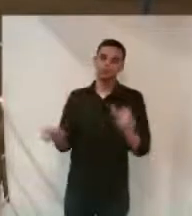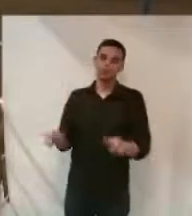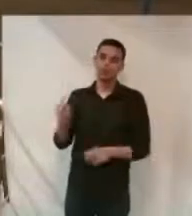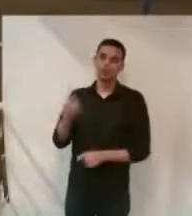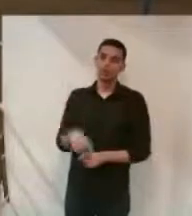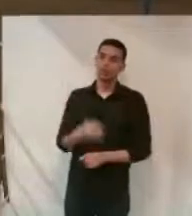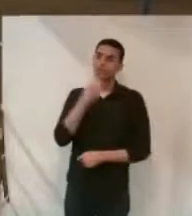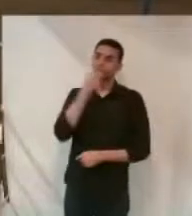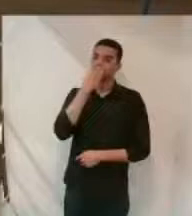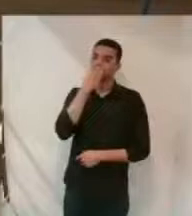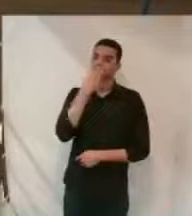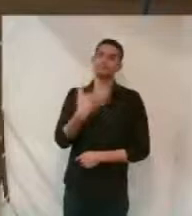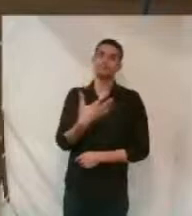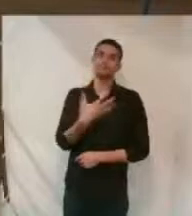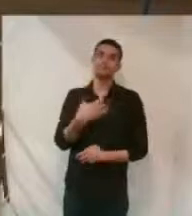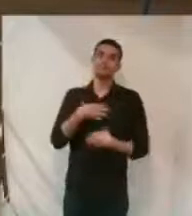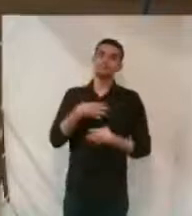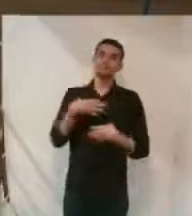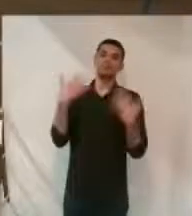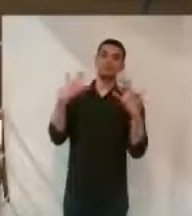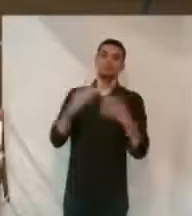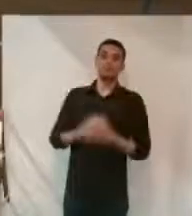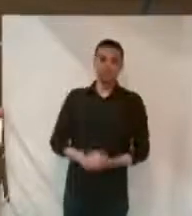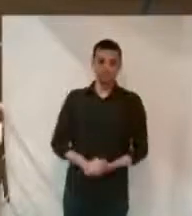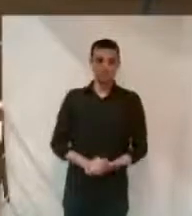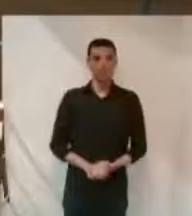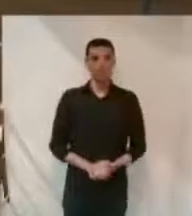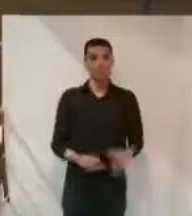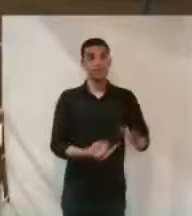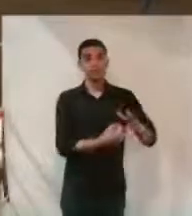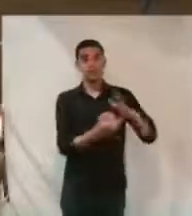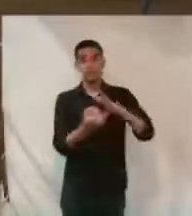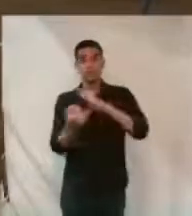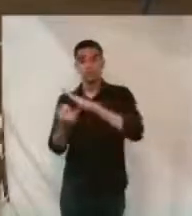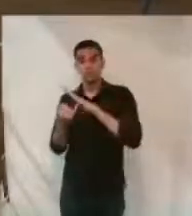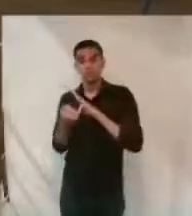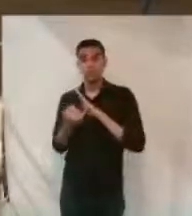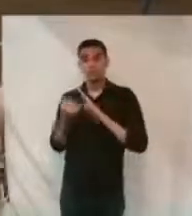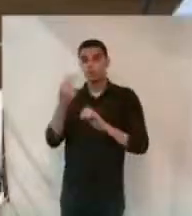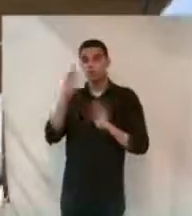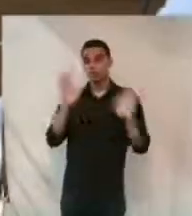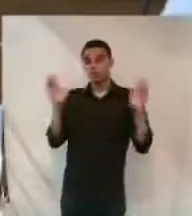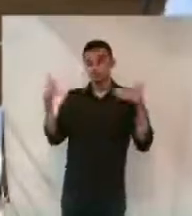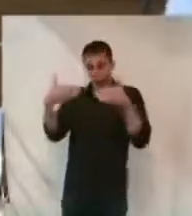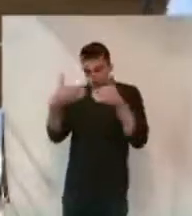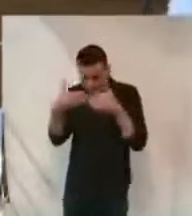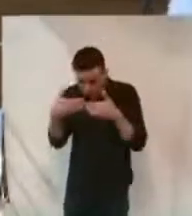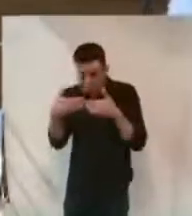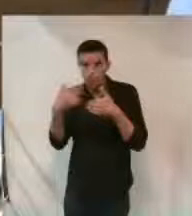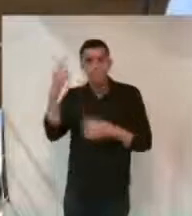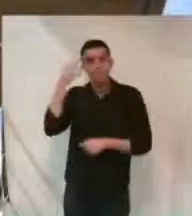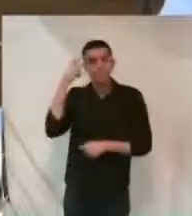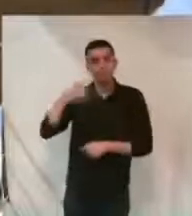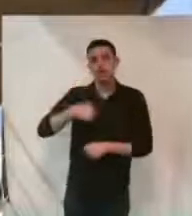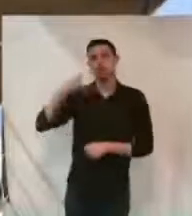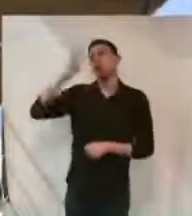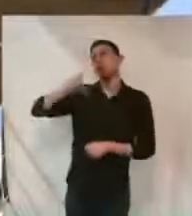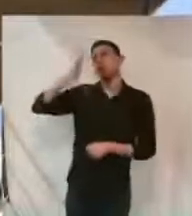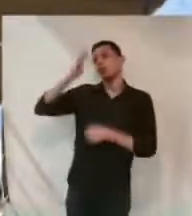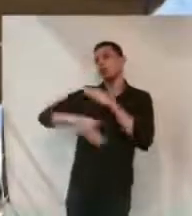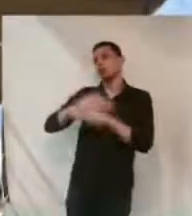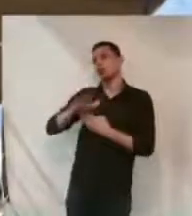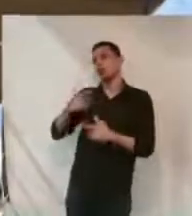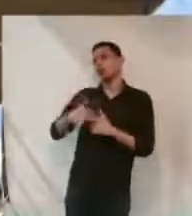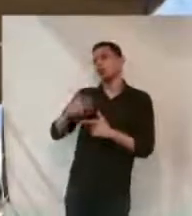ser aplaudida. As instituições que se fecham em si mesmas, que acham que têm todas as soluções para todos os problemas,